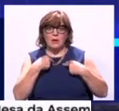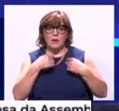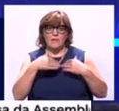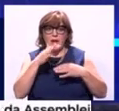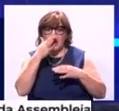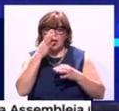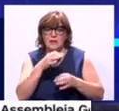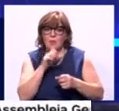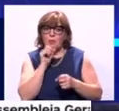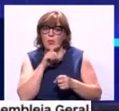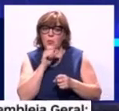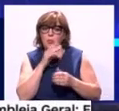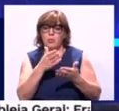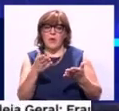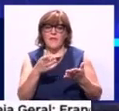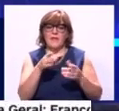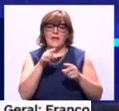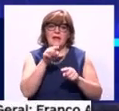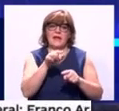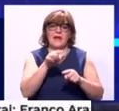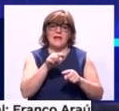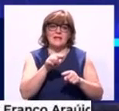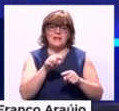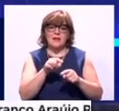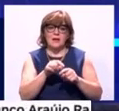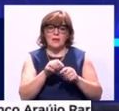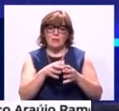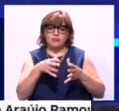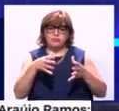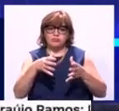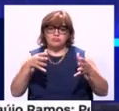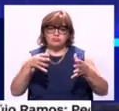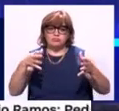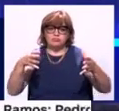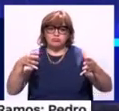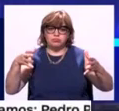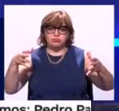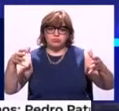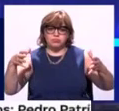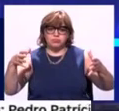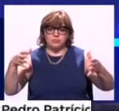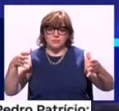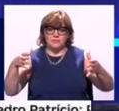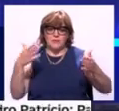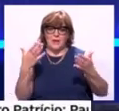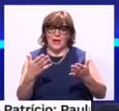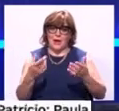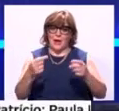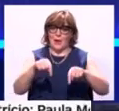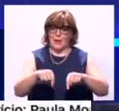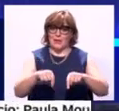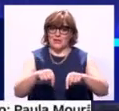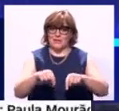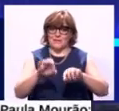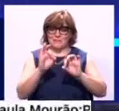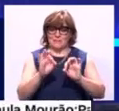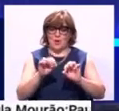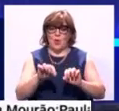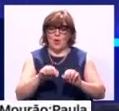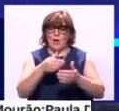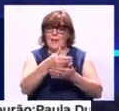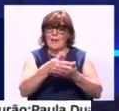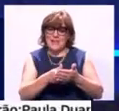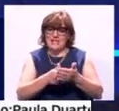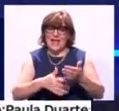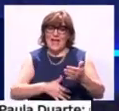acreditar, é possível. E essa bola foi crescendo, crescendo, crescendo, crescendo. E estamos aqui hoje, não é? Sentados. A ideia foi sempre uma lista